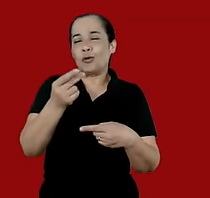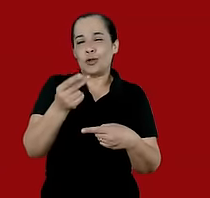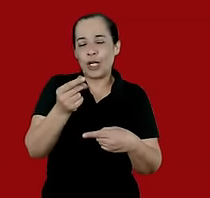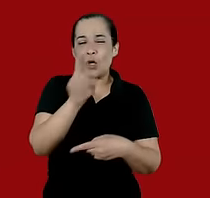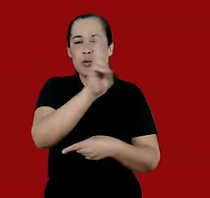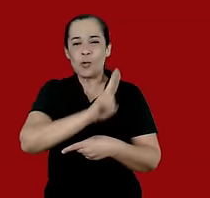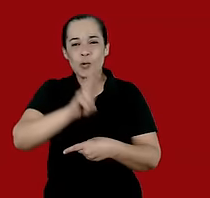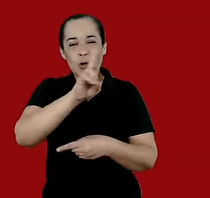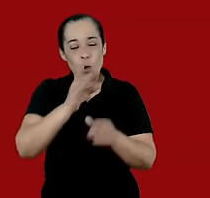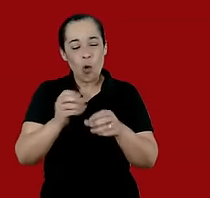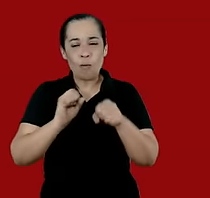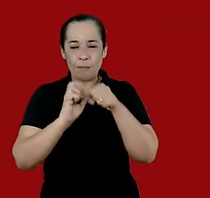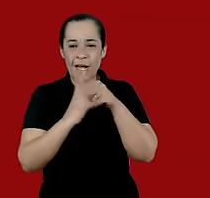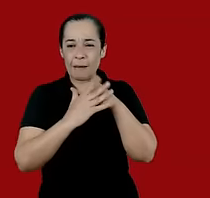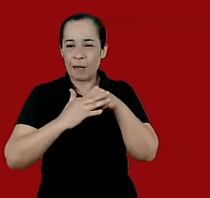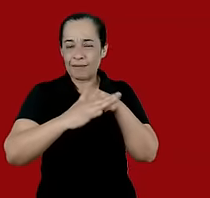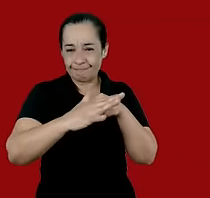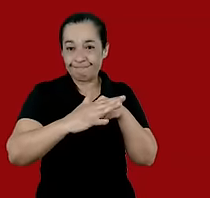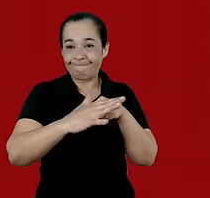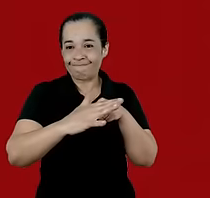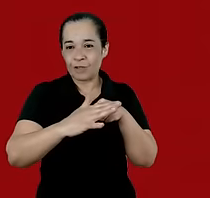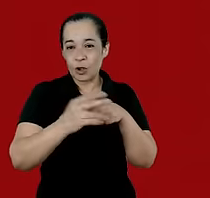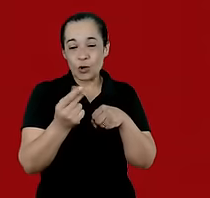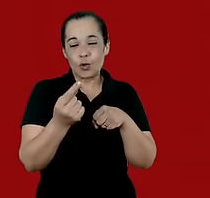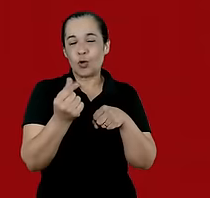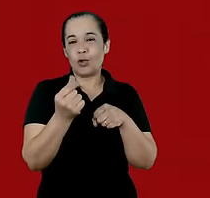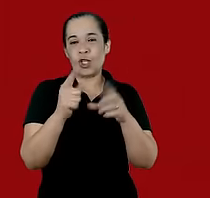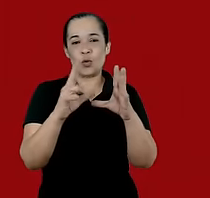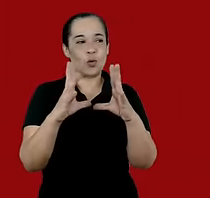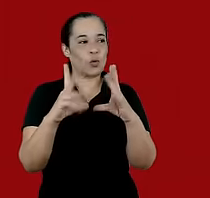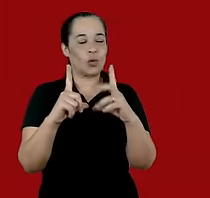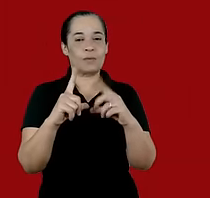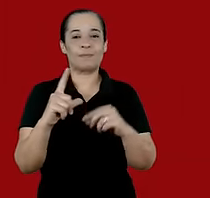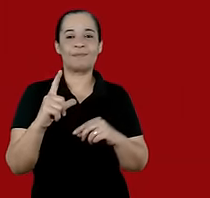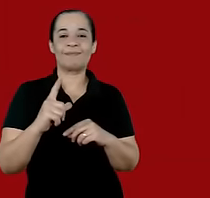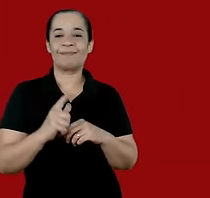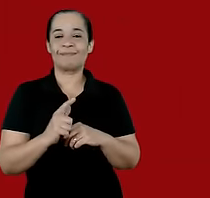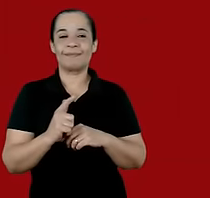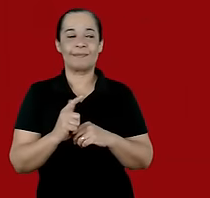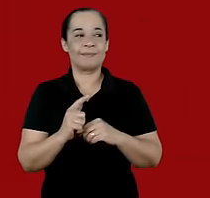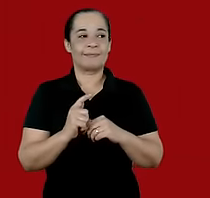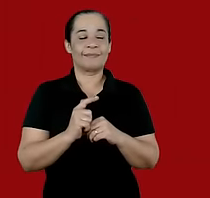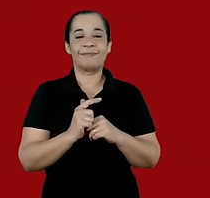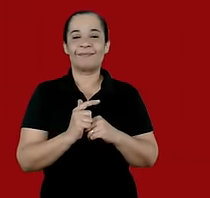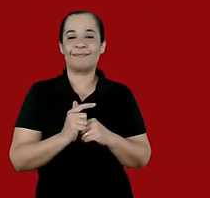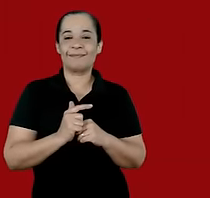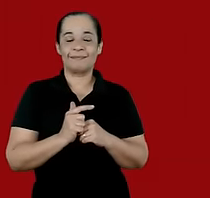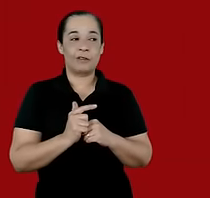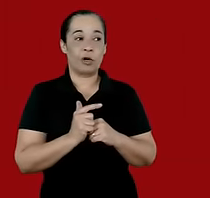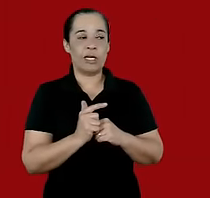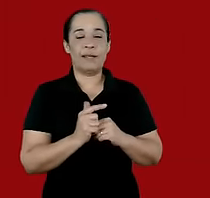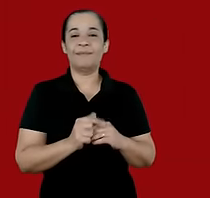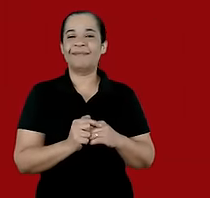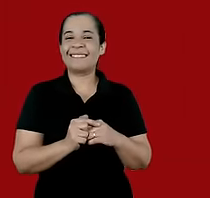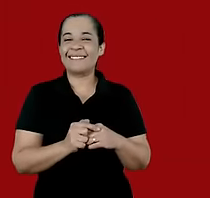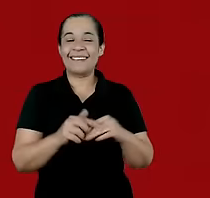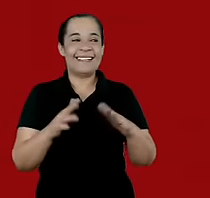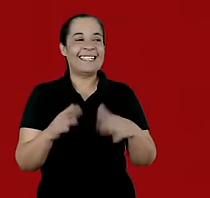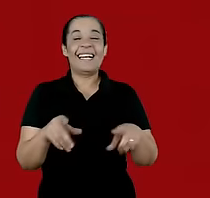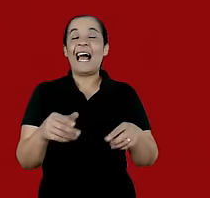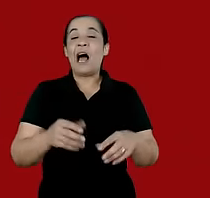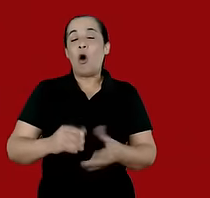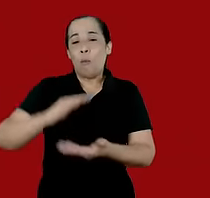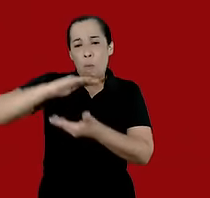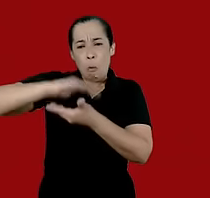ele tava se exaurindo né O que a gente vê na verdade é que em grande parte do mundo né de fato as a poupança Tá